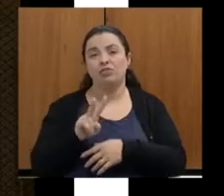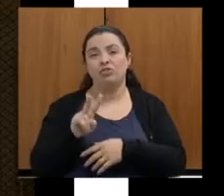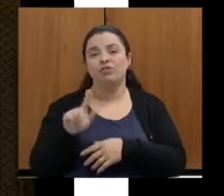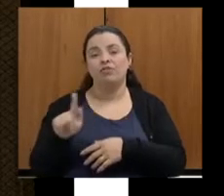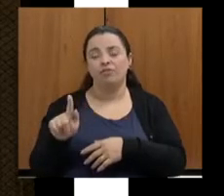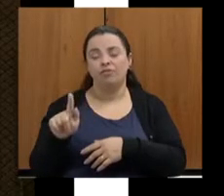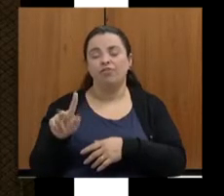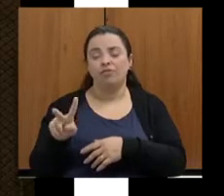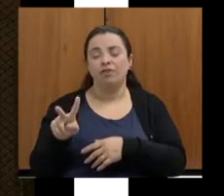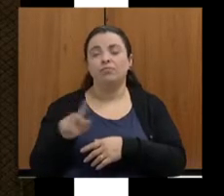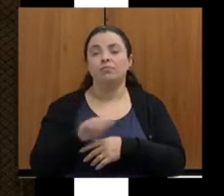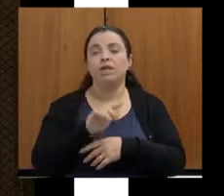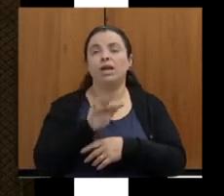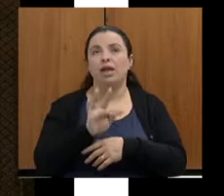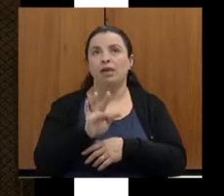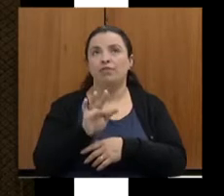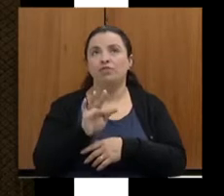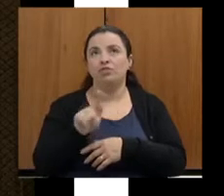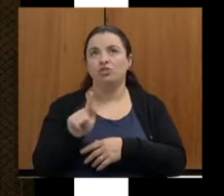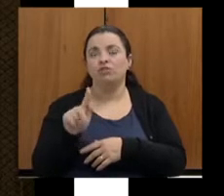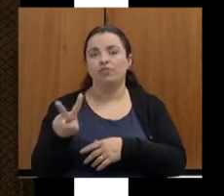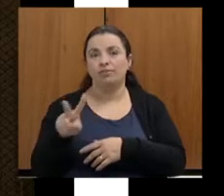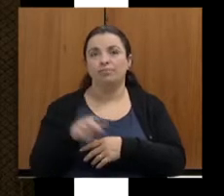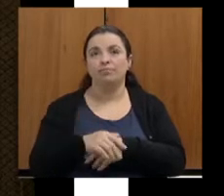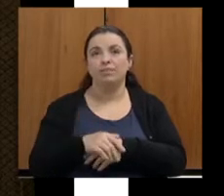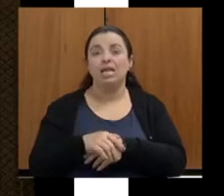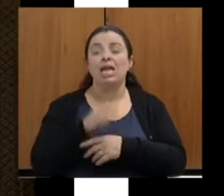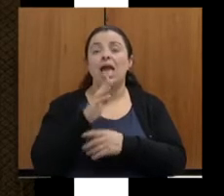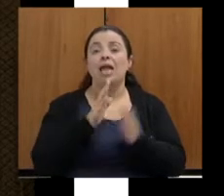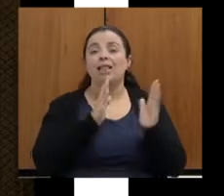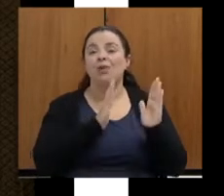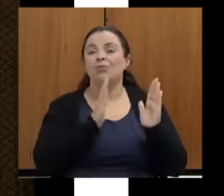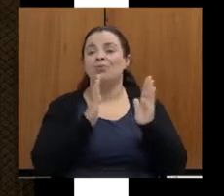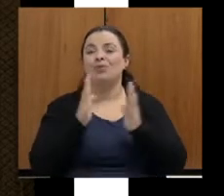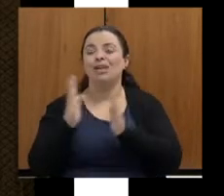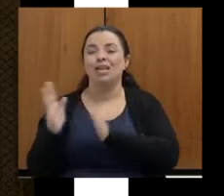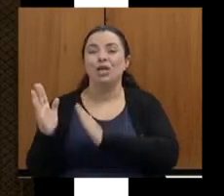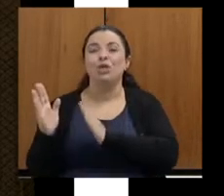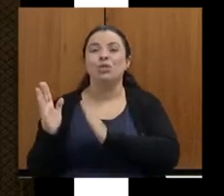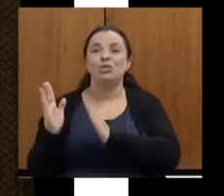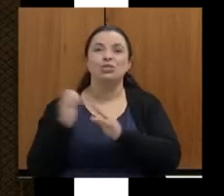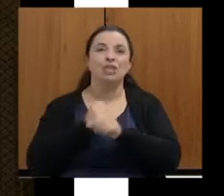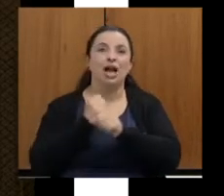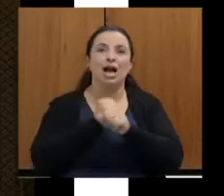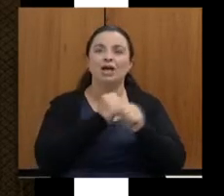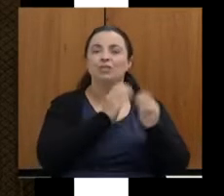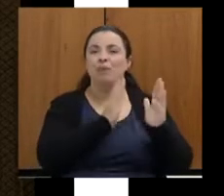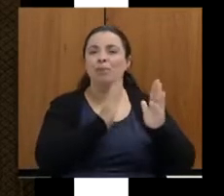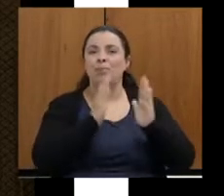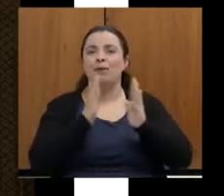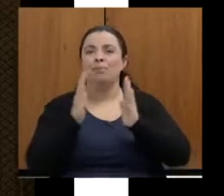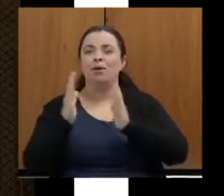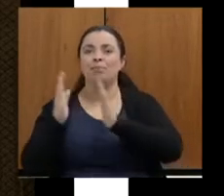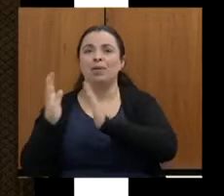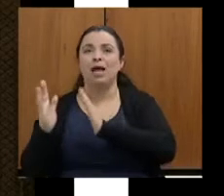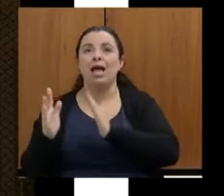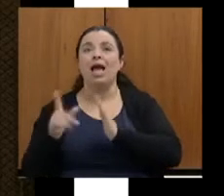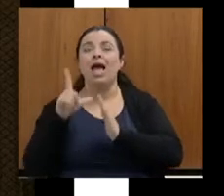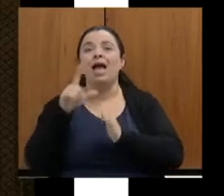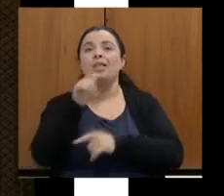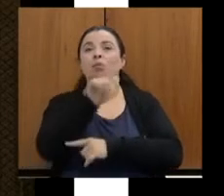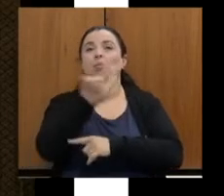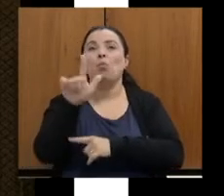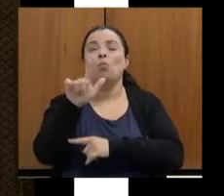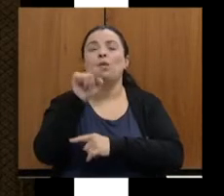e eu achei extremamente interessante essa linha do tempo que eles fizeram porque tem ali um buraco de decisões do juiz na primeira linha né